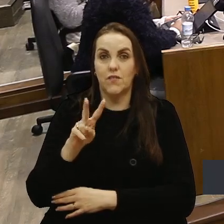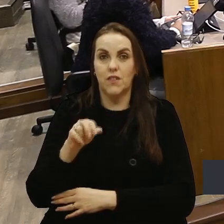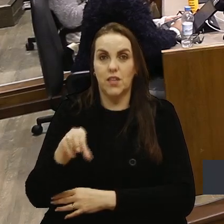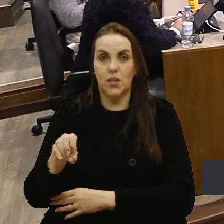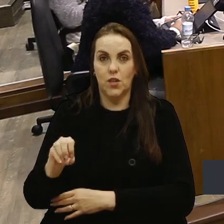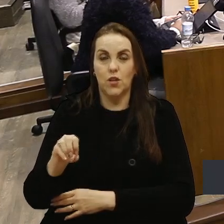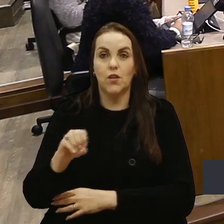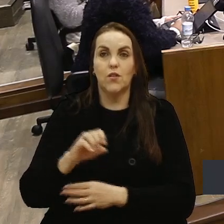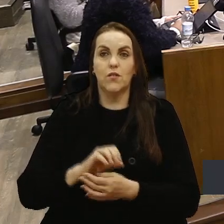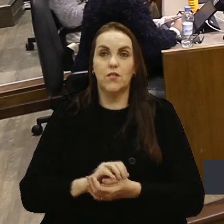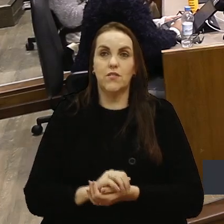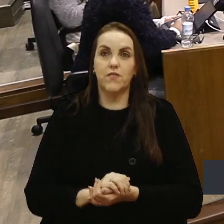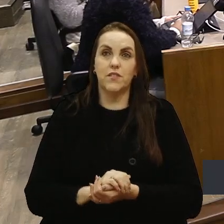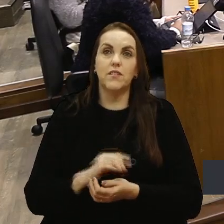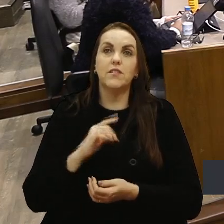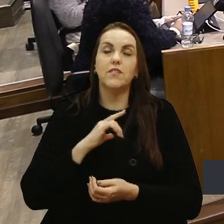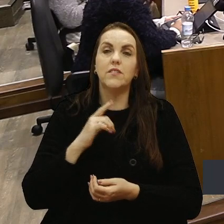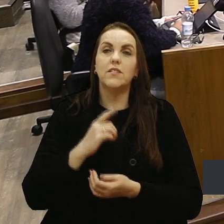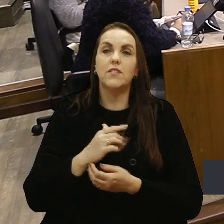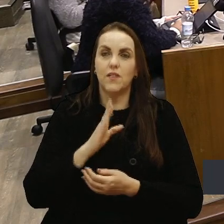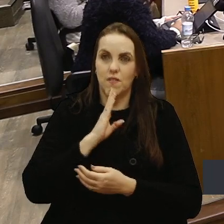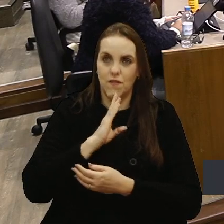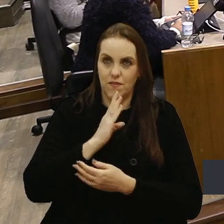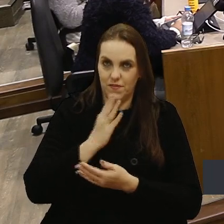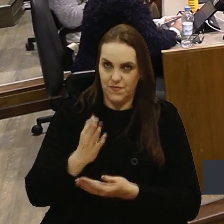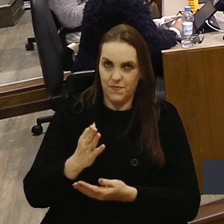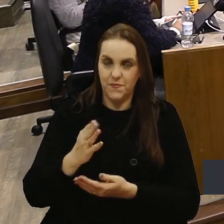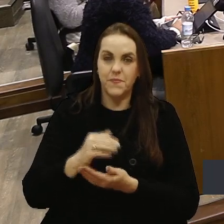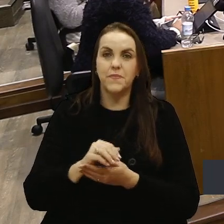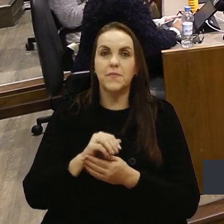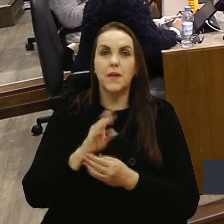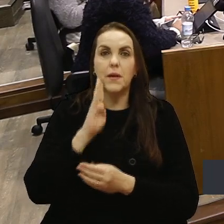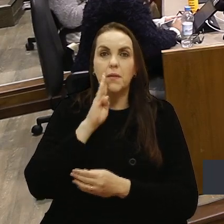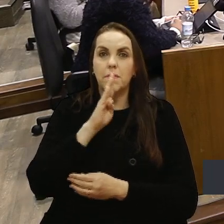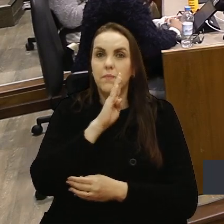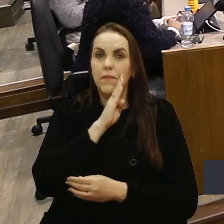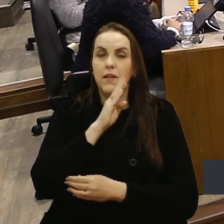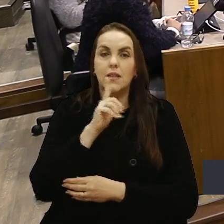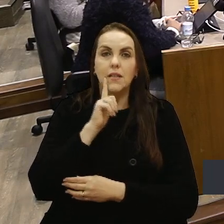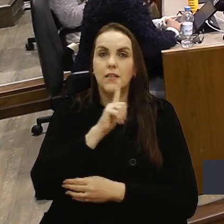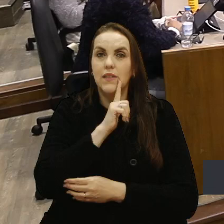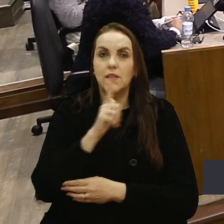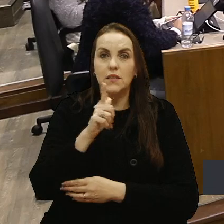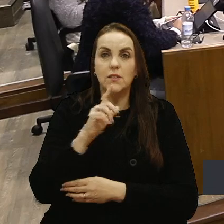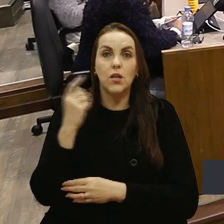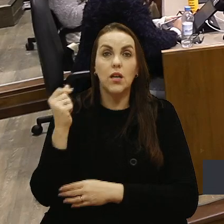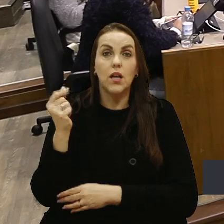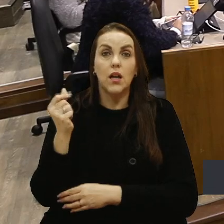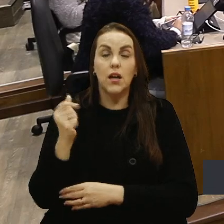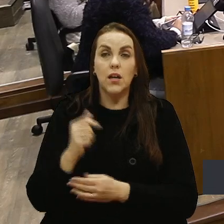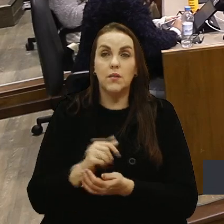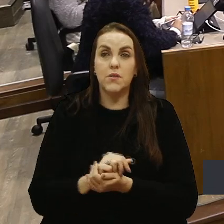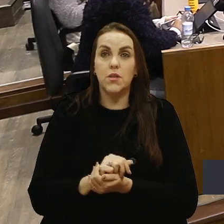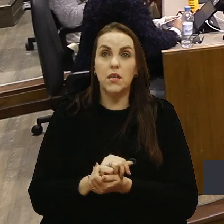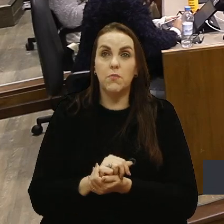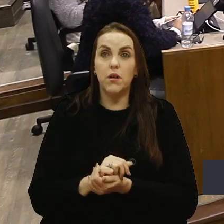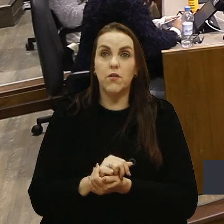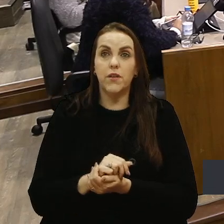o Mazzocchini, ele tem o bar e a lancheria Vereador Libário, o senhor que era o bairro Cruzeiro, na saída da Luiz Miquelon